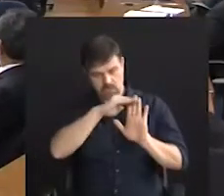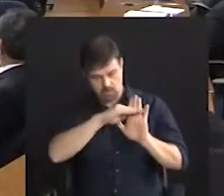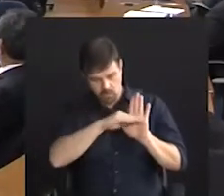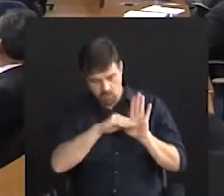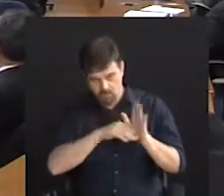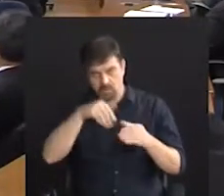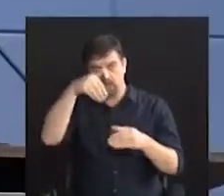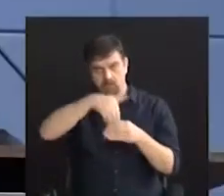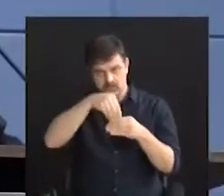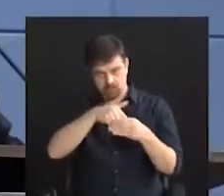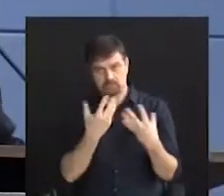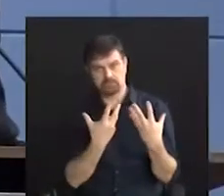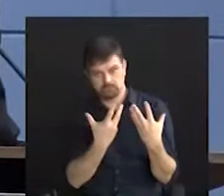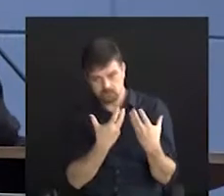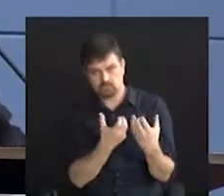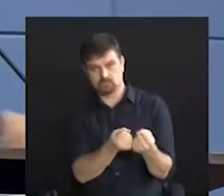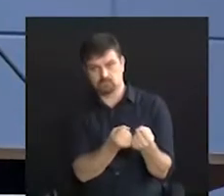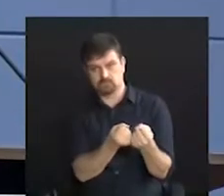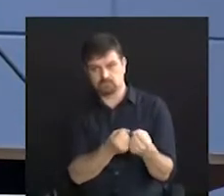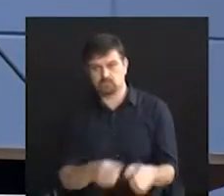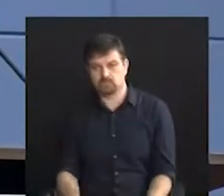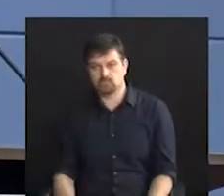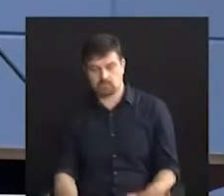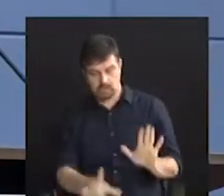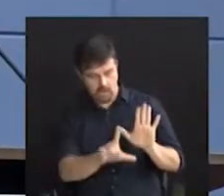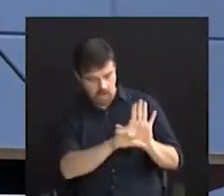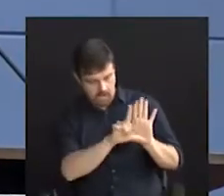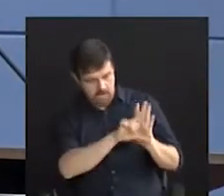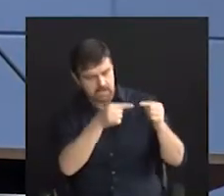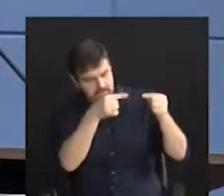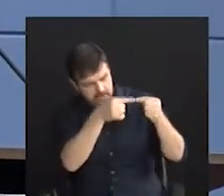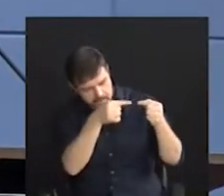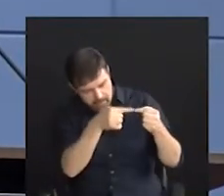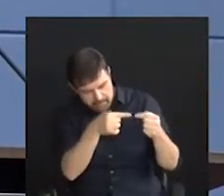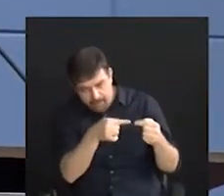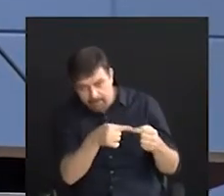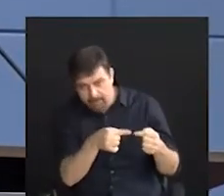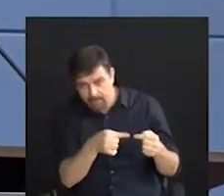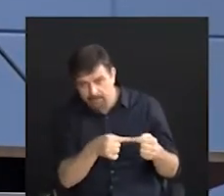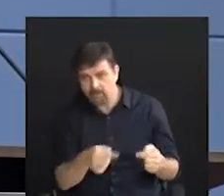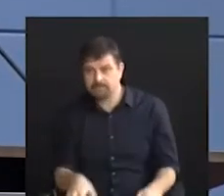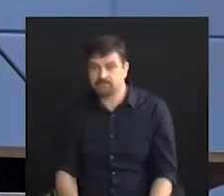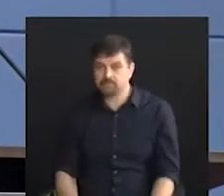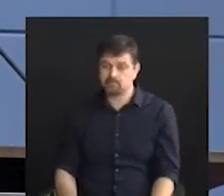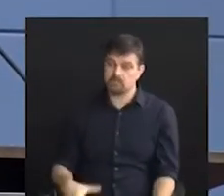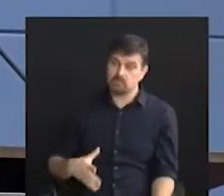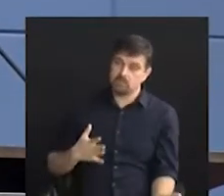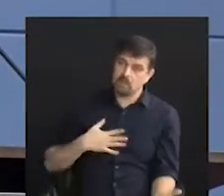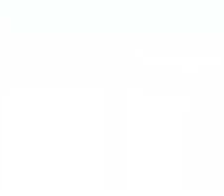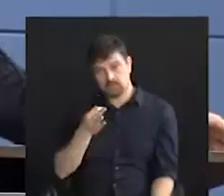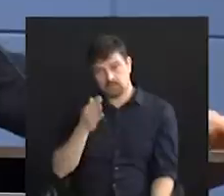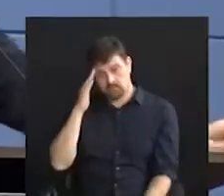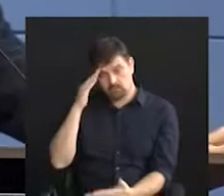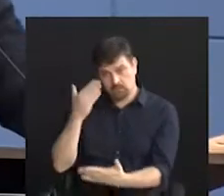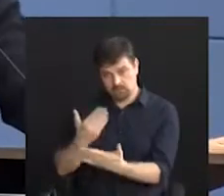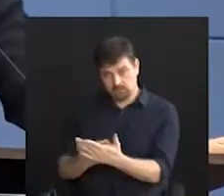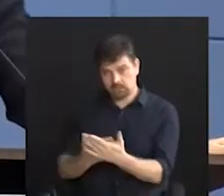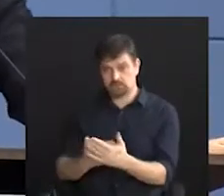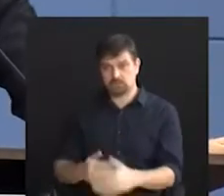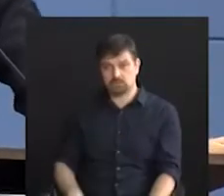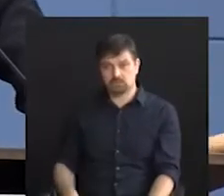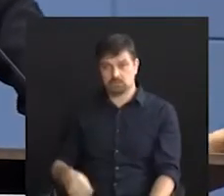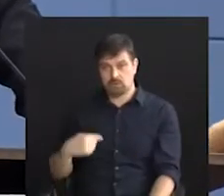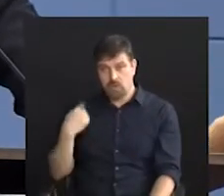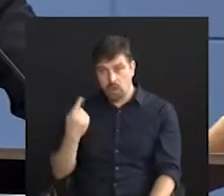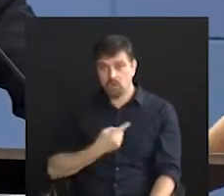pontos do plano, lembrou que Campinas poderia perder verbas caso o projeto não fosse votado. Essa casa,